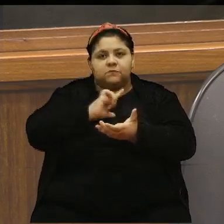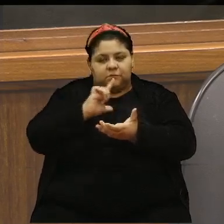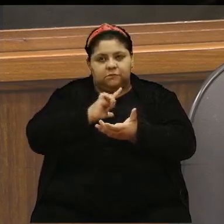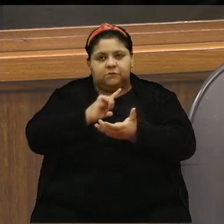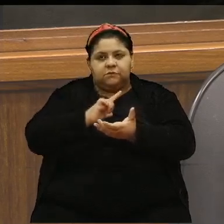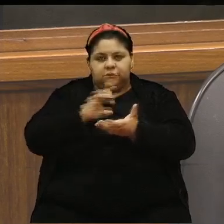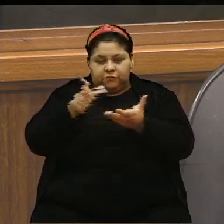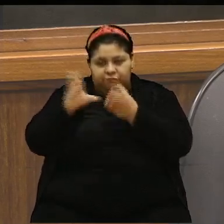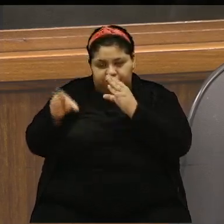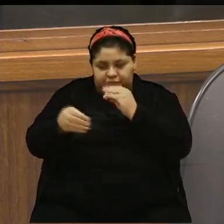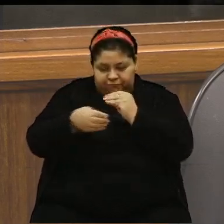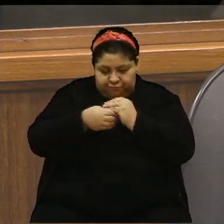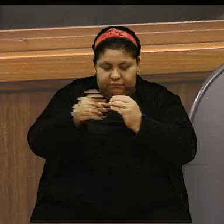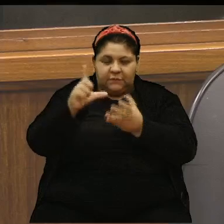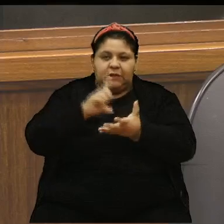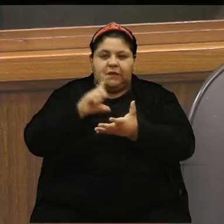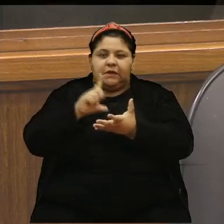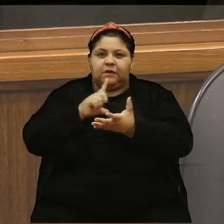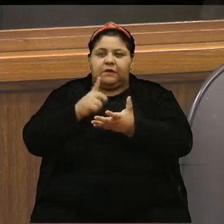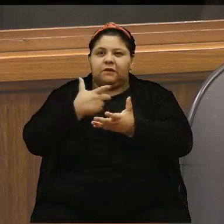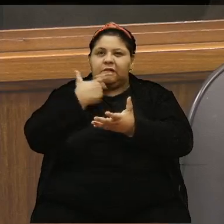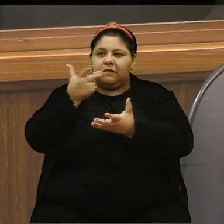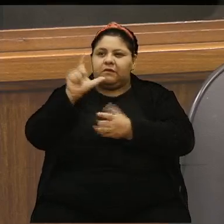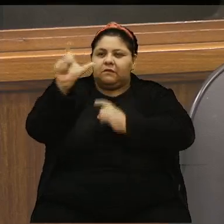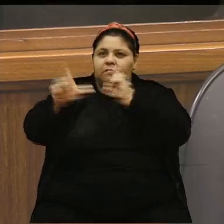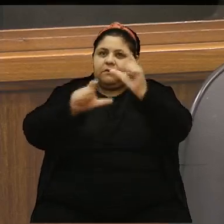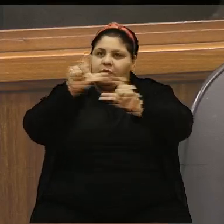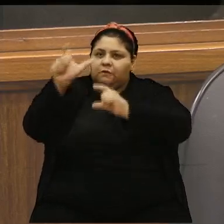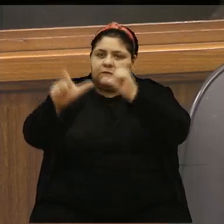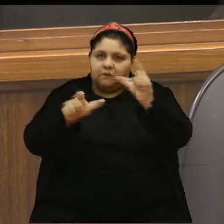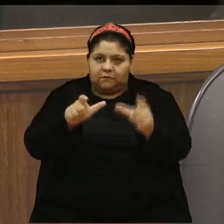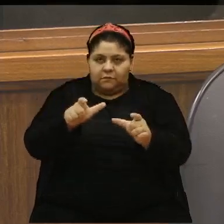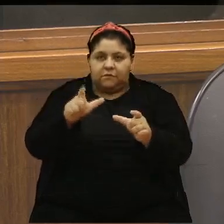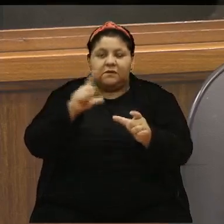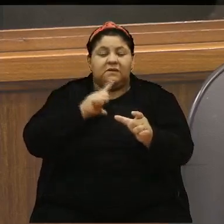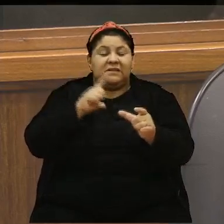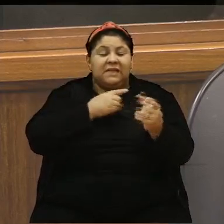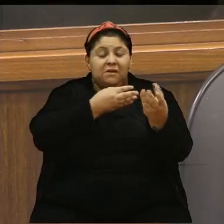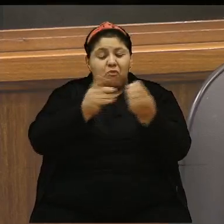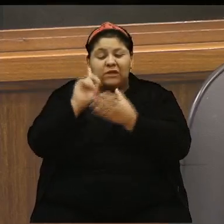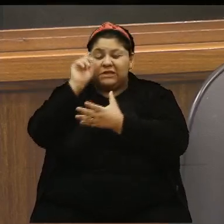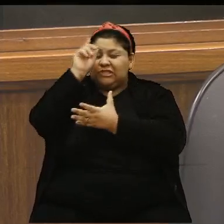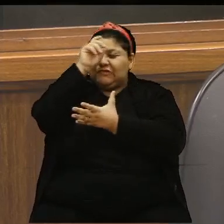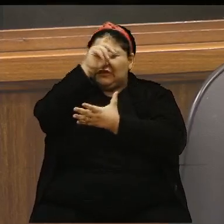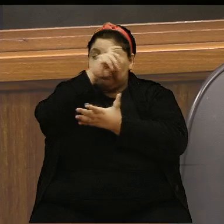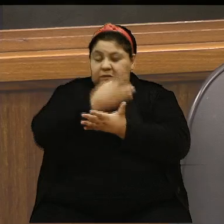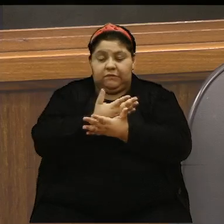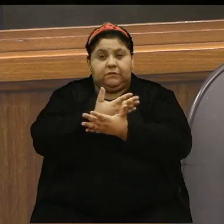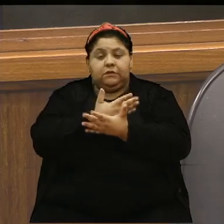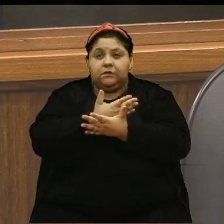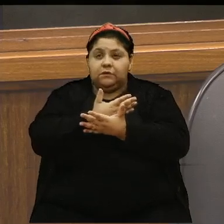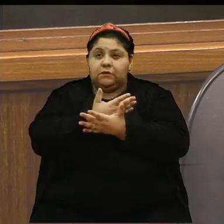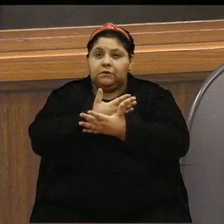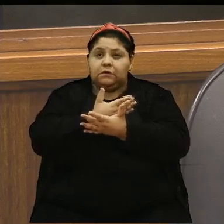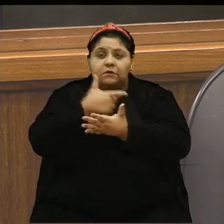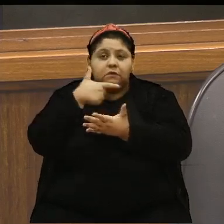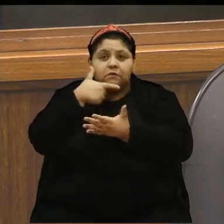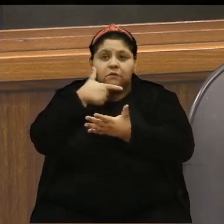lhe concedo, a gente tem por relato dos moradores que eles têm muita dificuldade de